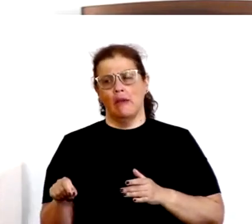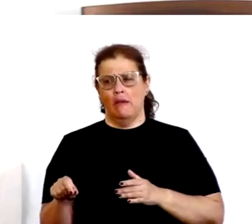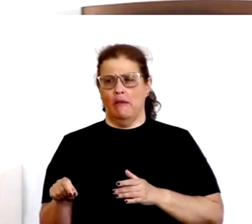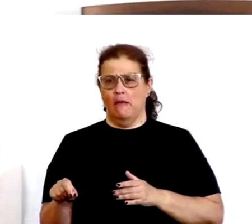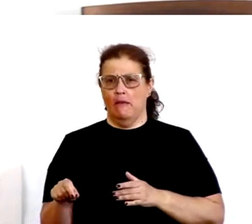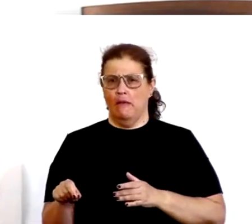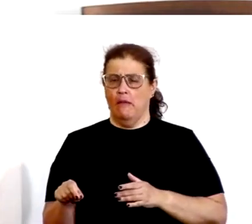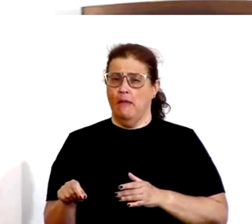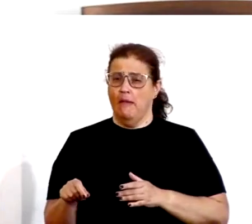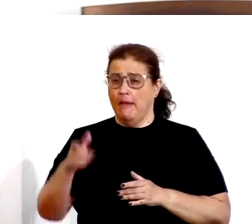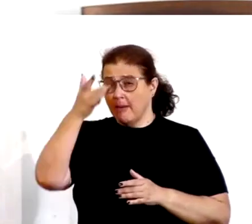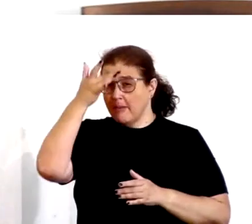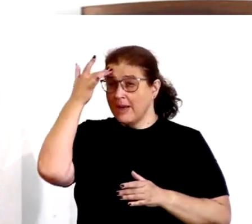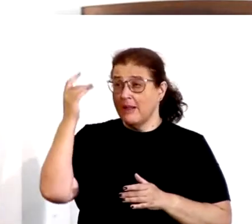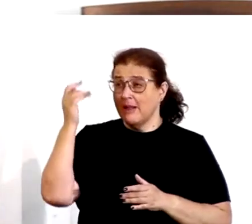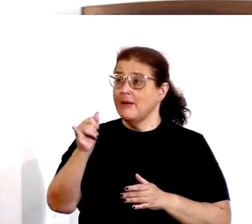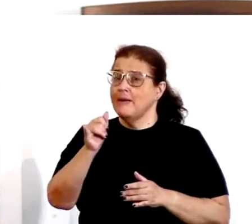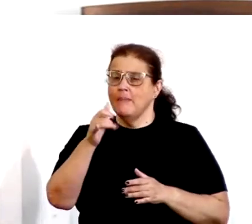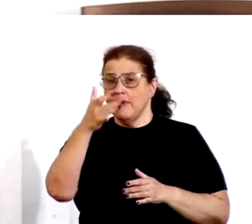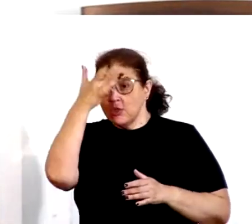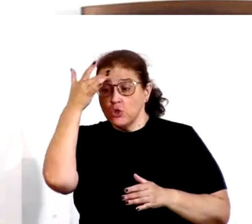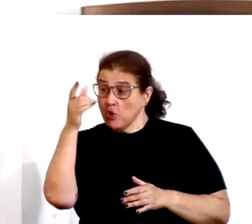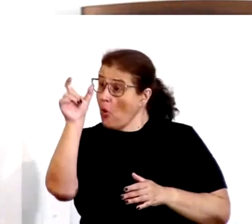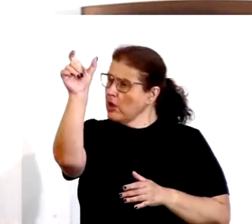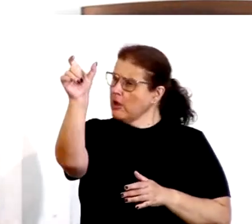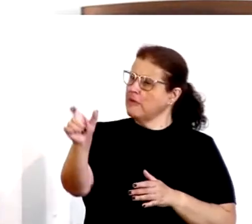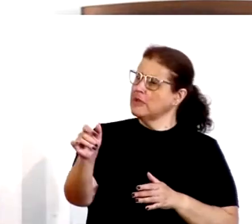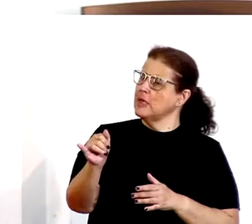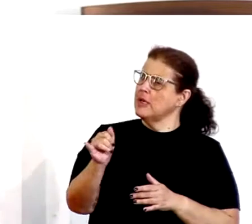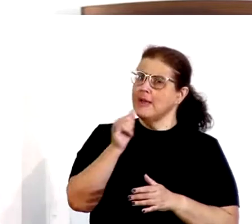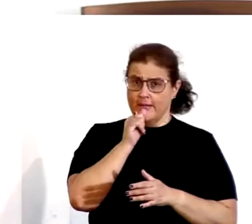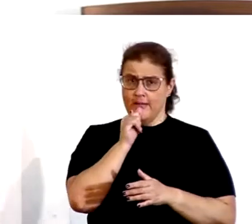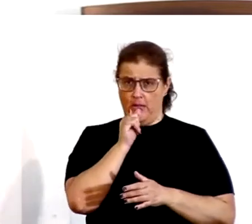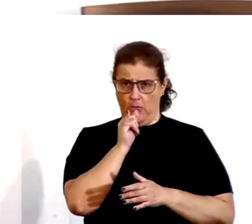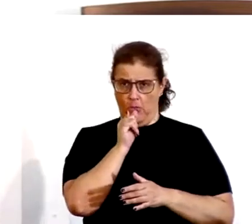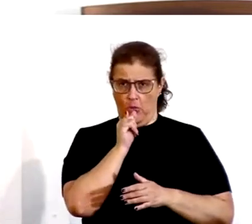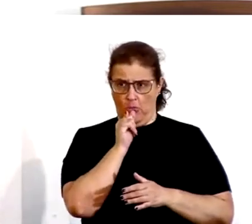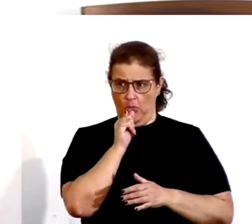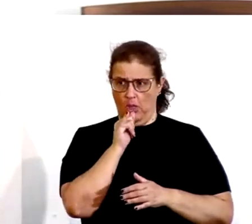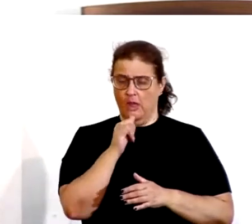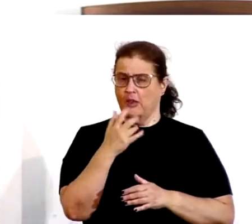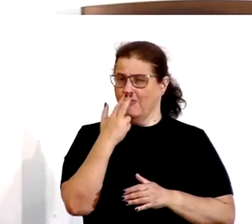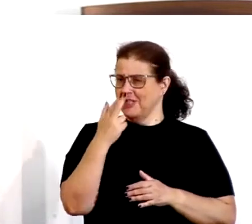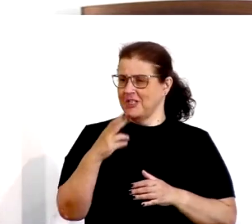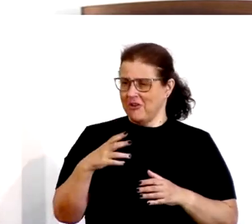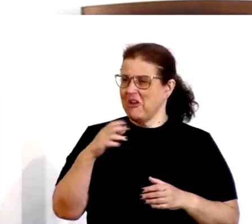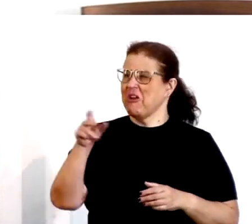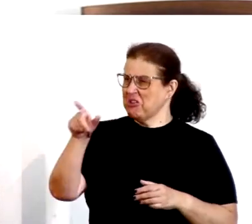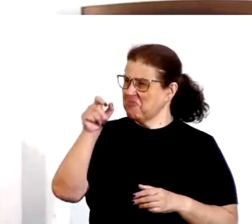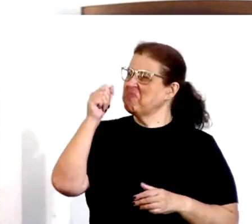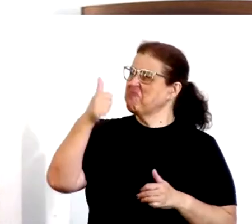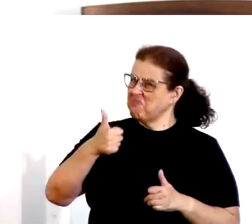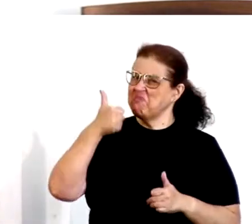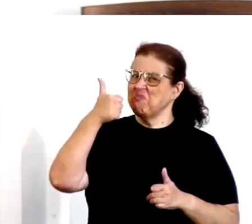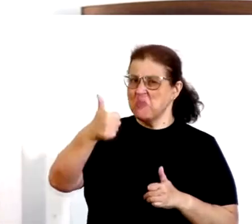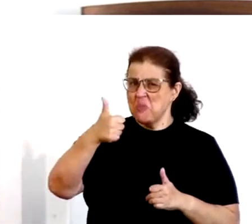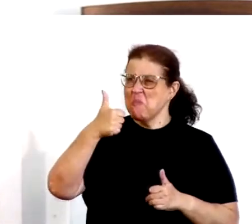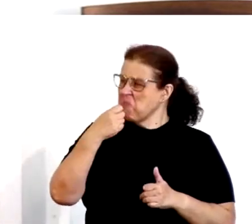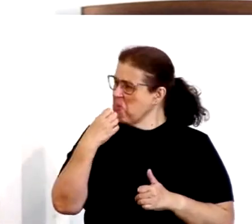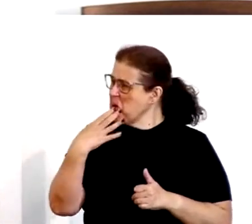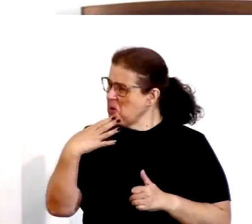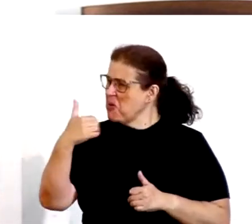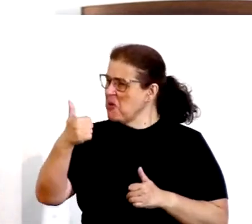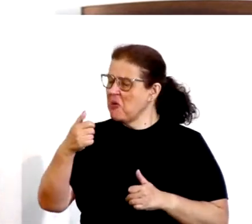de seguir? Qual é a pessoa que você admira tanto que você